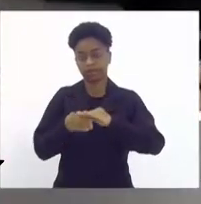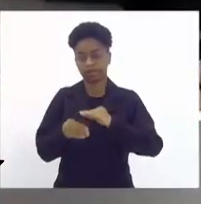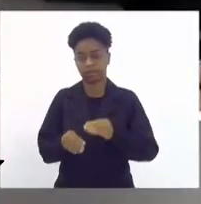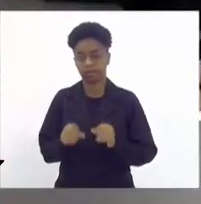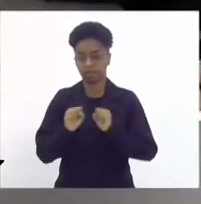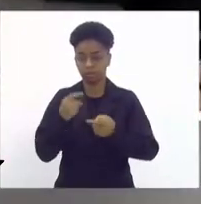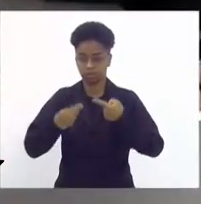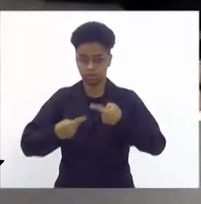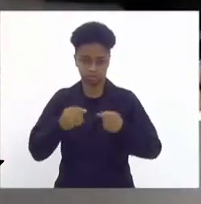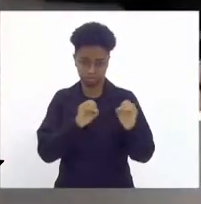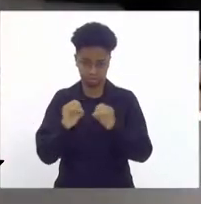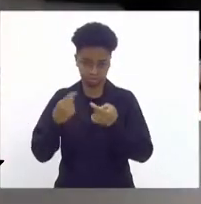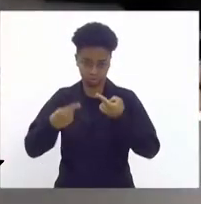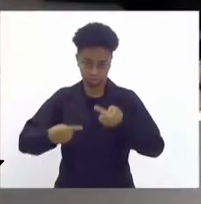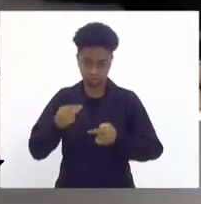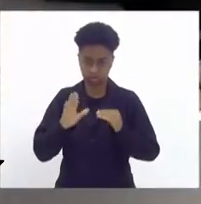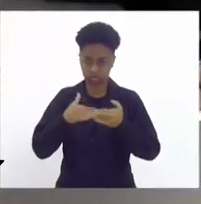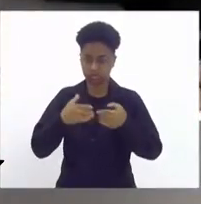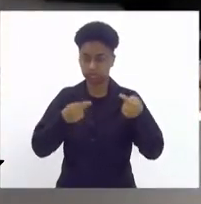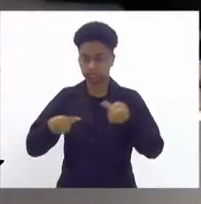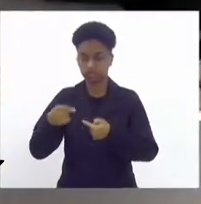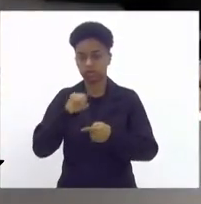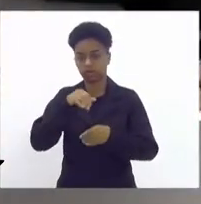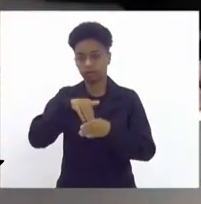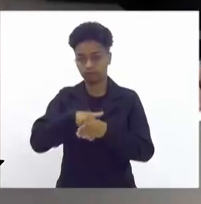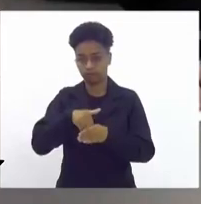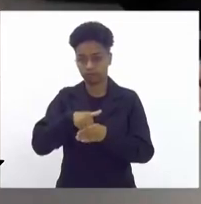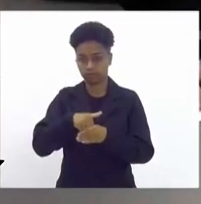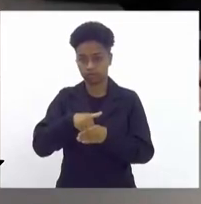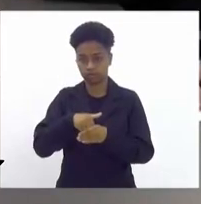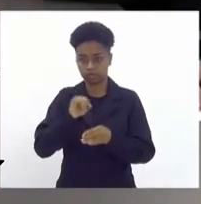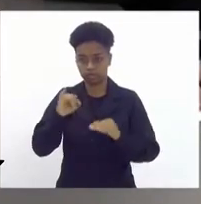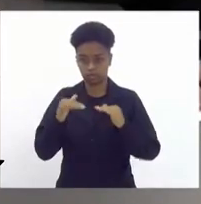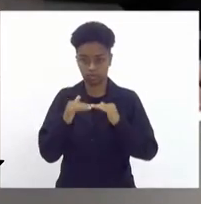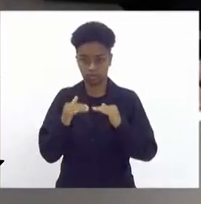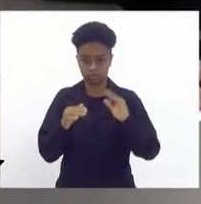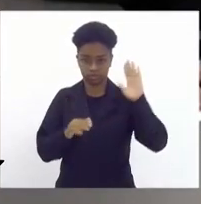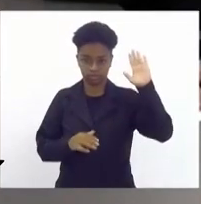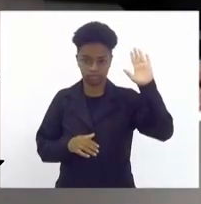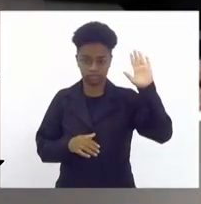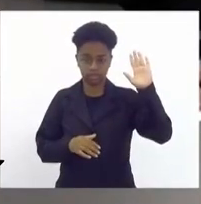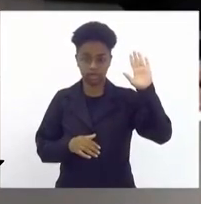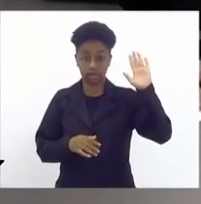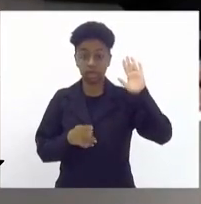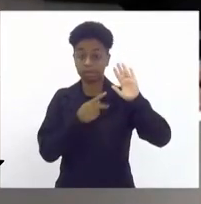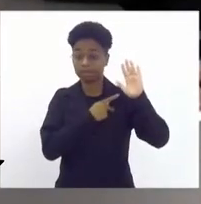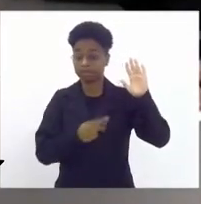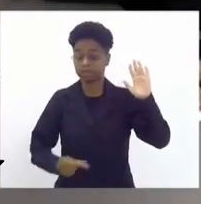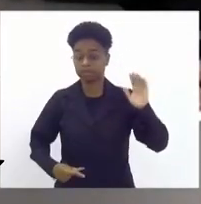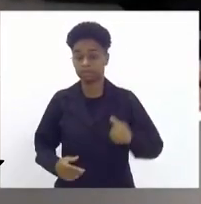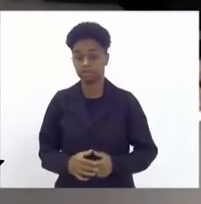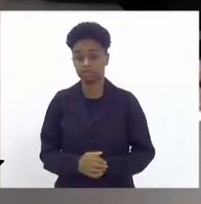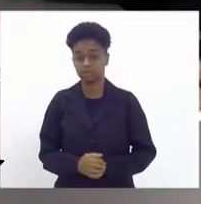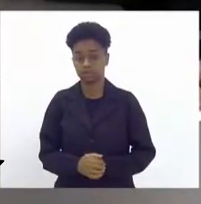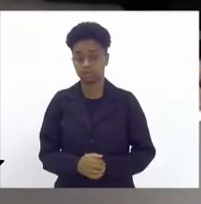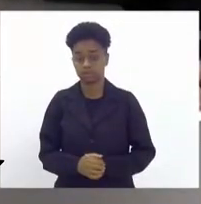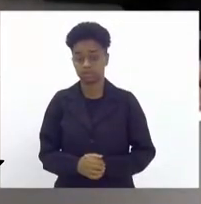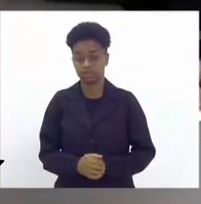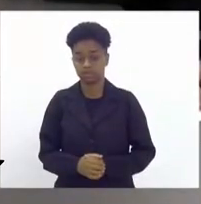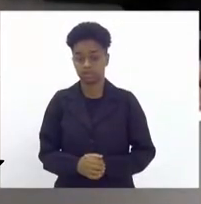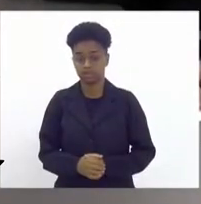Não havendo quem queira discutir, encerrada a discussão. Em votação, senhores que aprovam, permaneçam como estão. Deputado Luiz Paulo. Senhor presidente, além